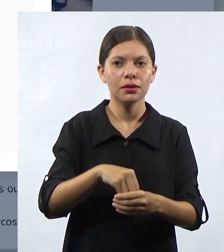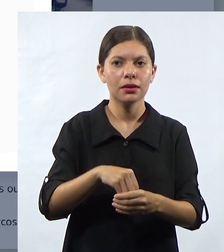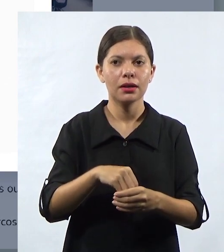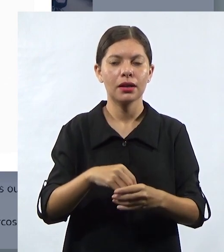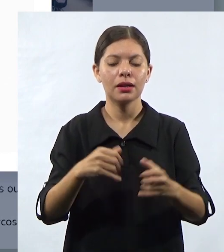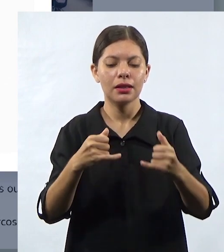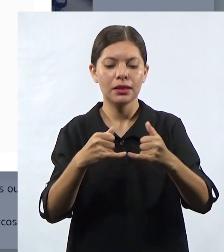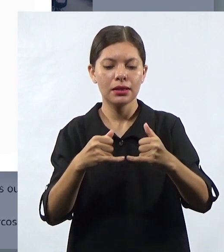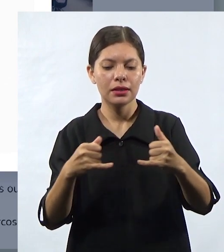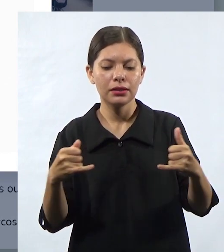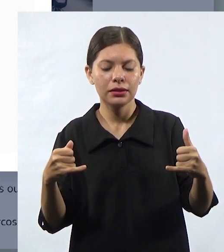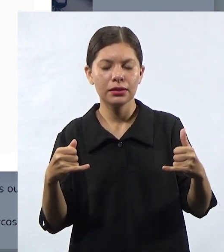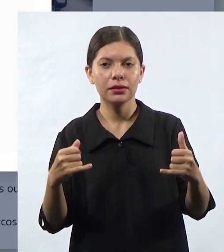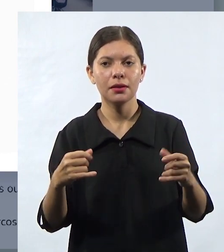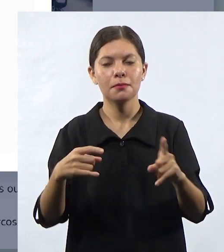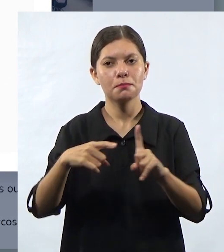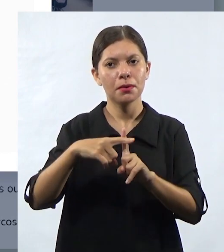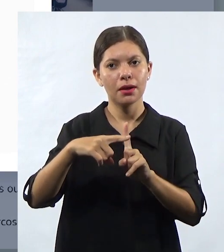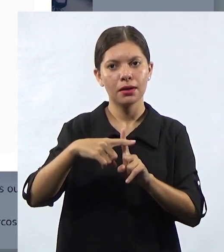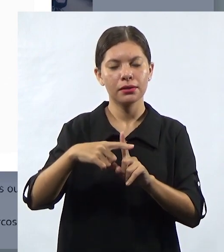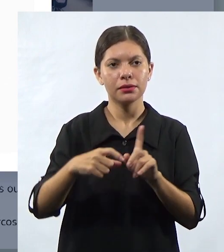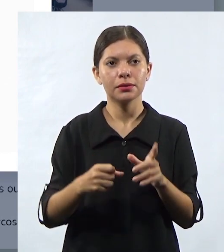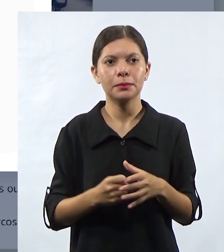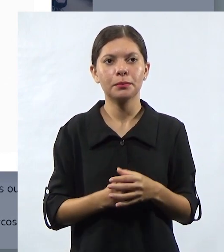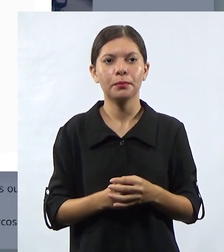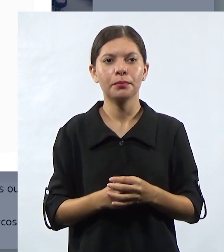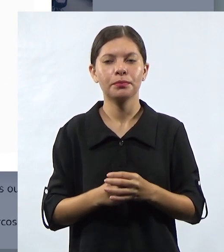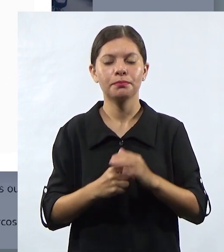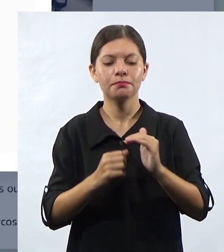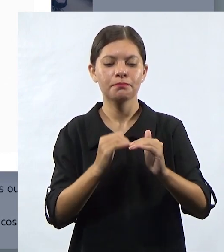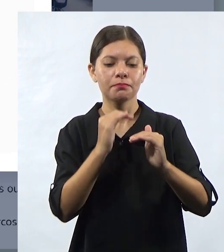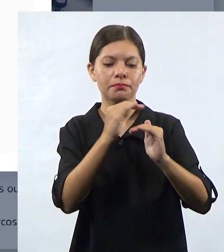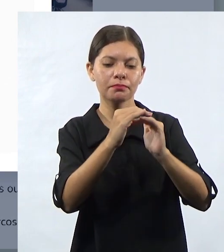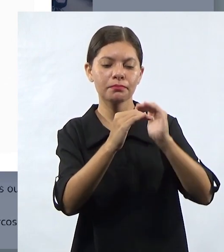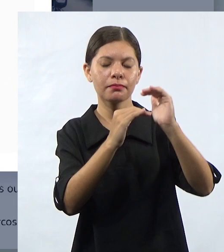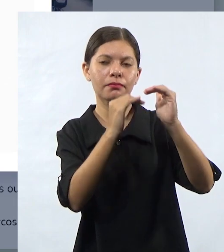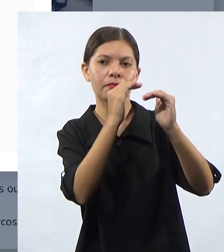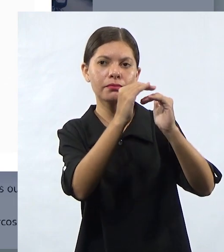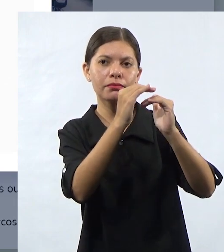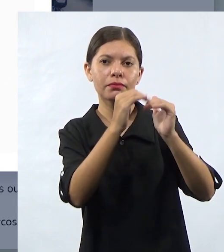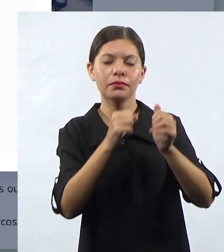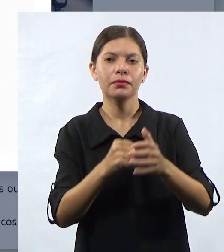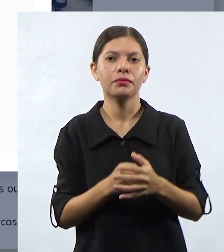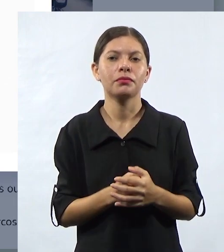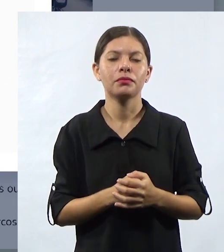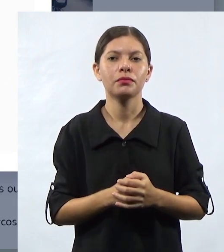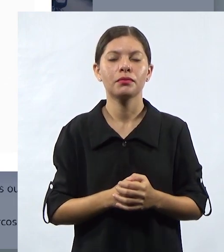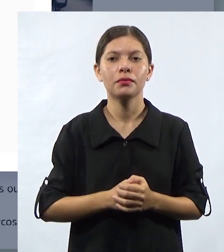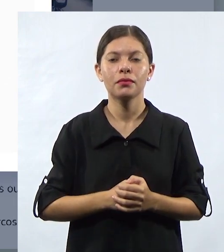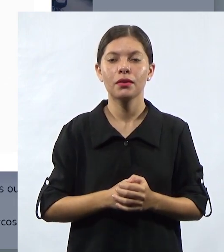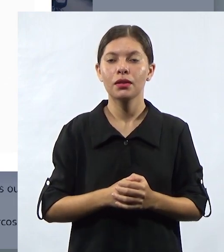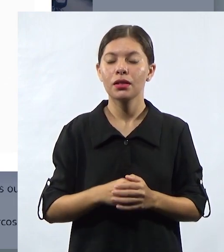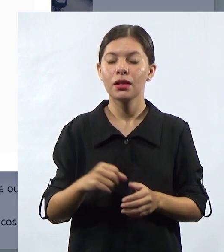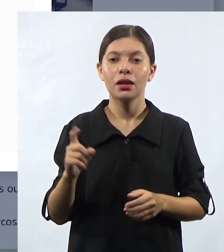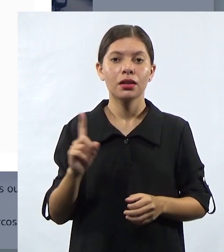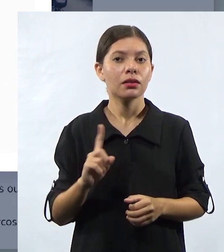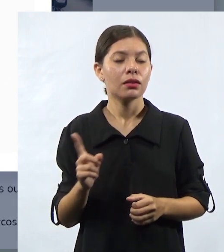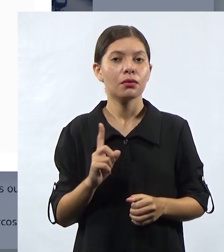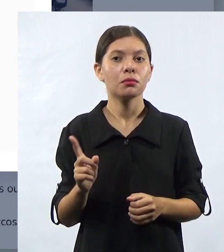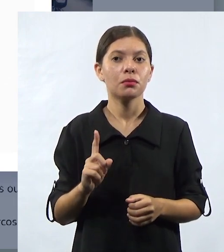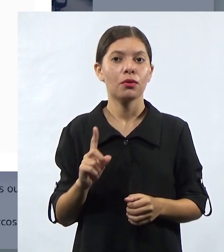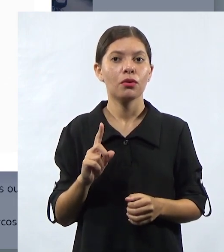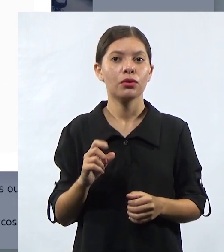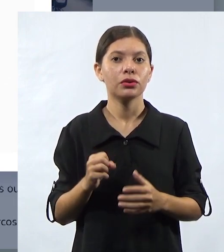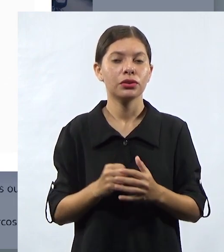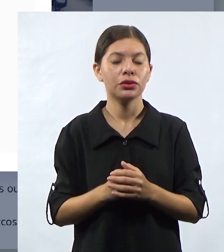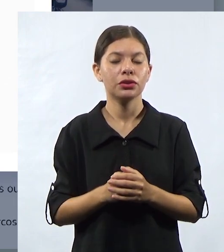acrescentar mais uma linha, né? E aqui eu vou progressivamente, tá? Então, eu não posso, diferente de um